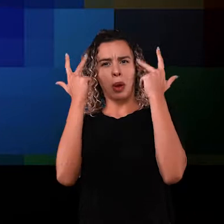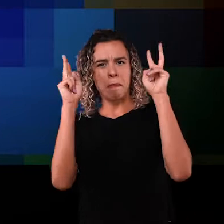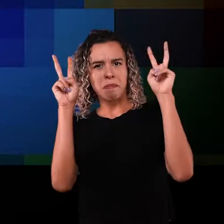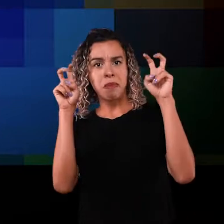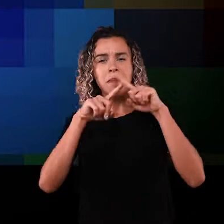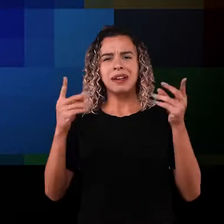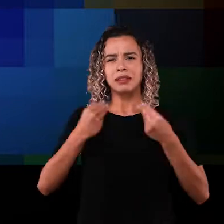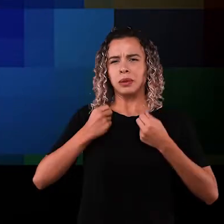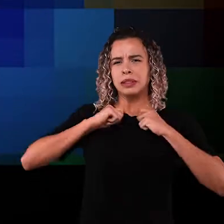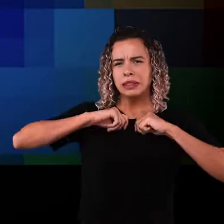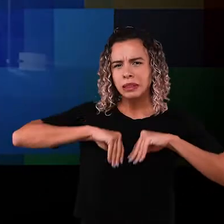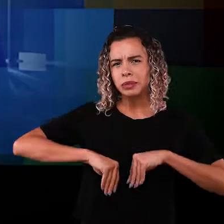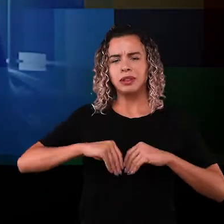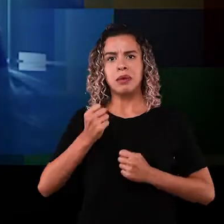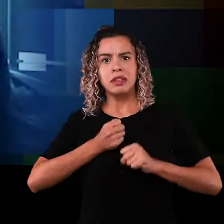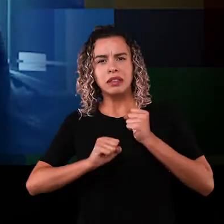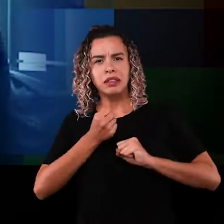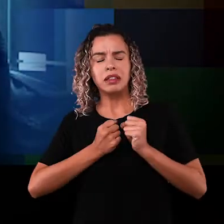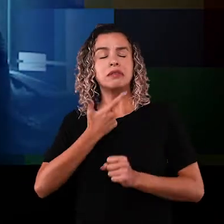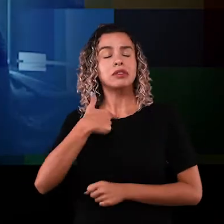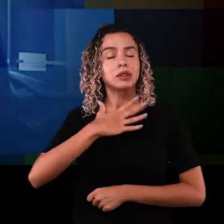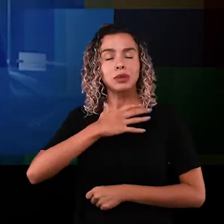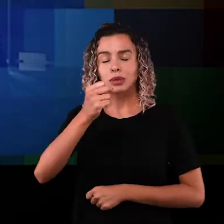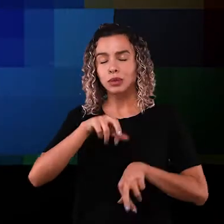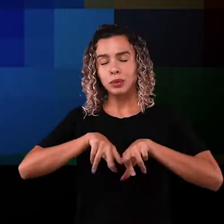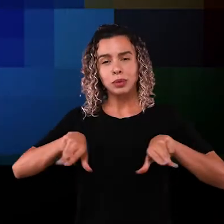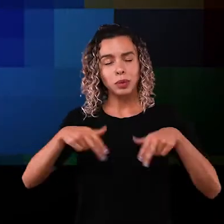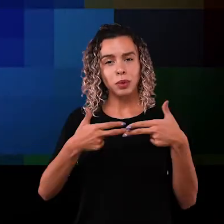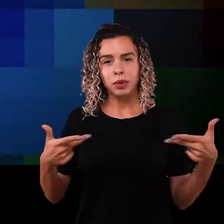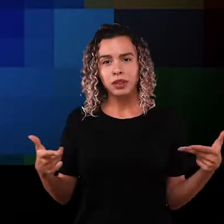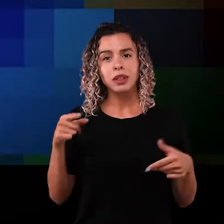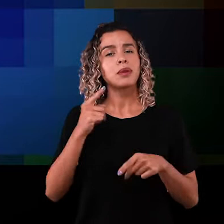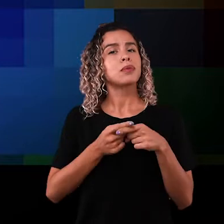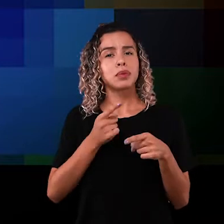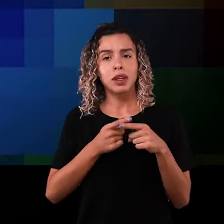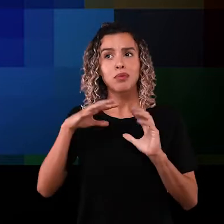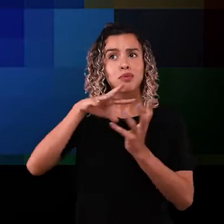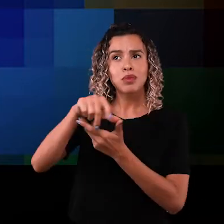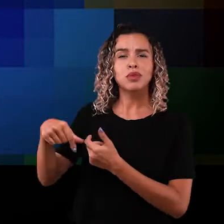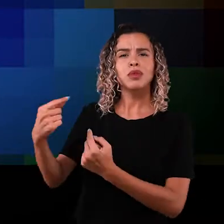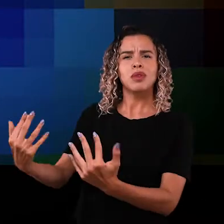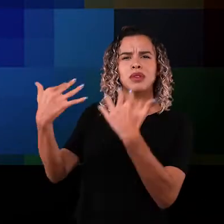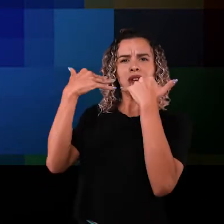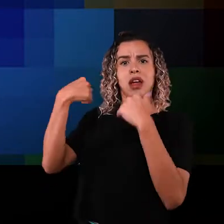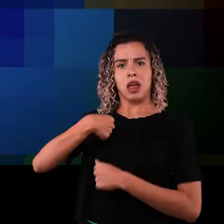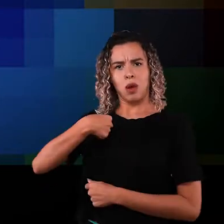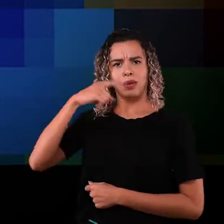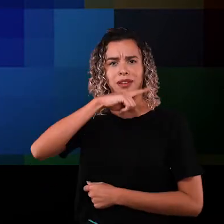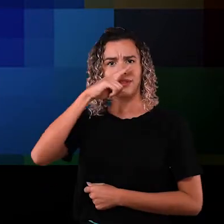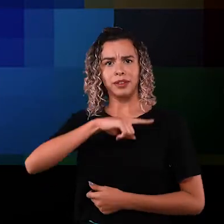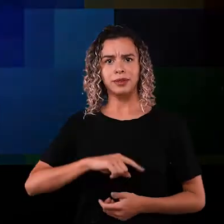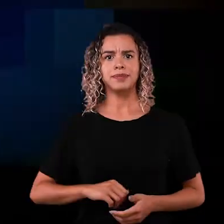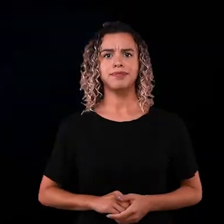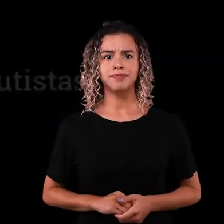gerou depressão, ansiedade, aspirações suicidas, entre outras coisas. Isso porque o mundo me fez acreditar que